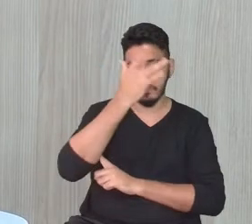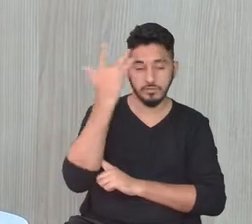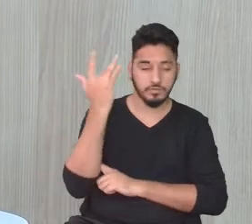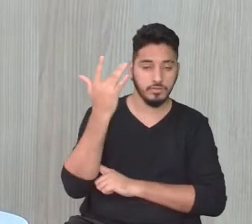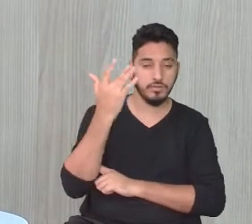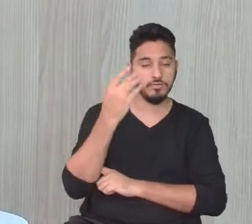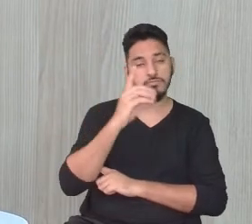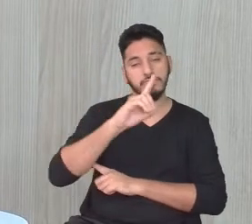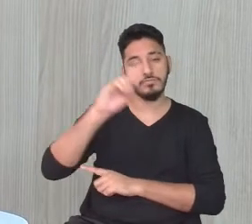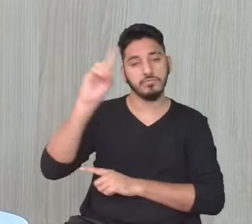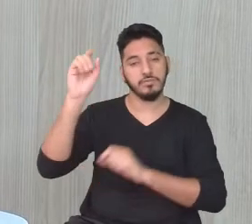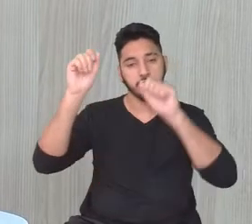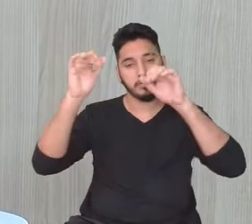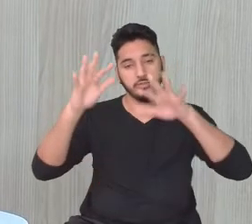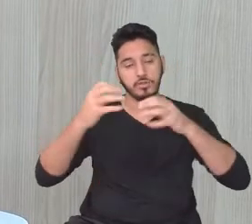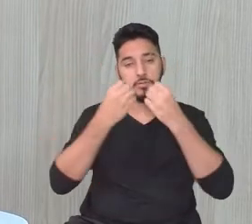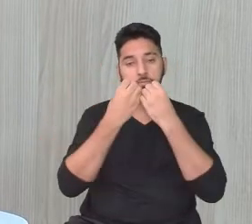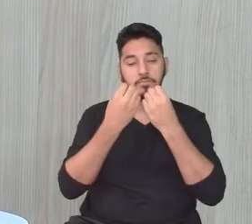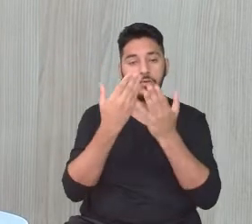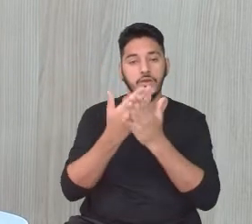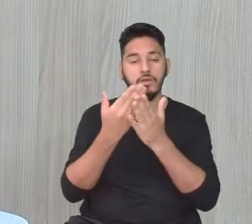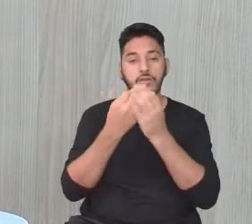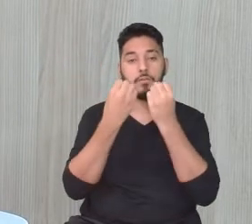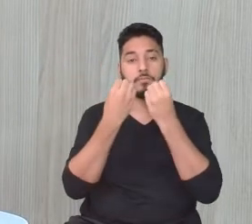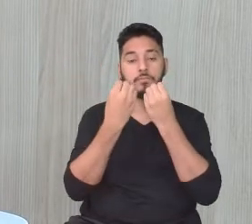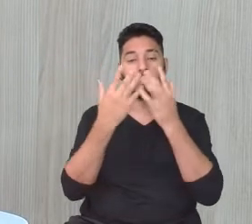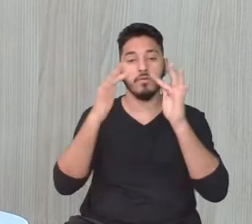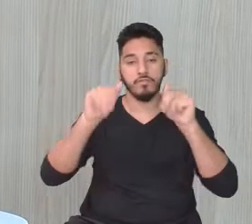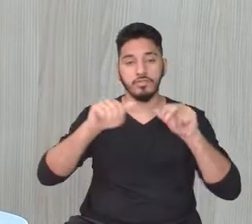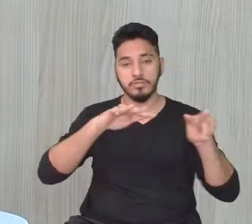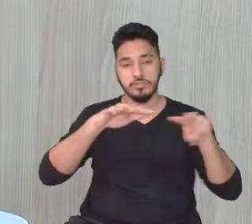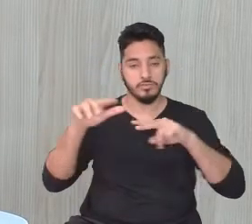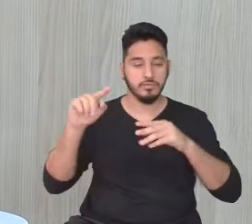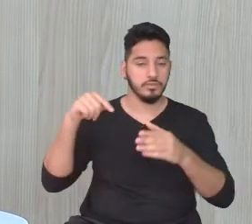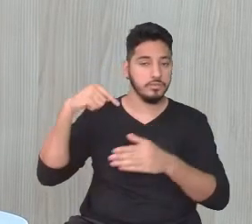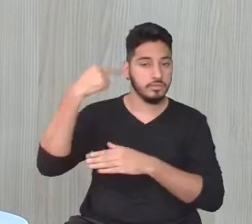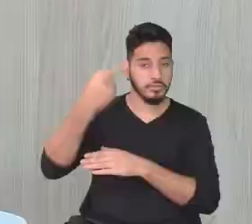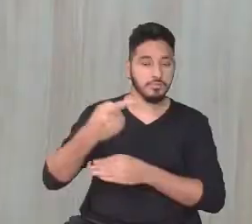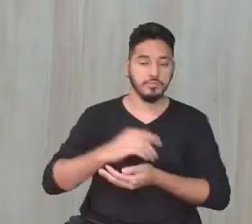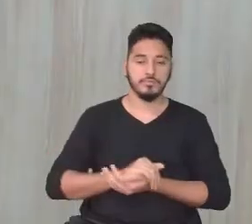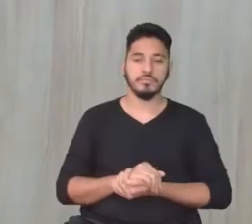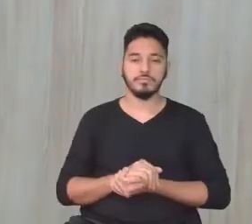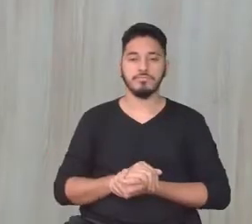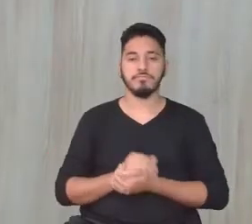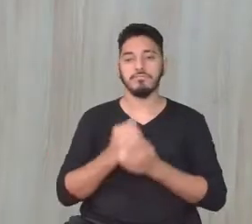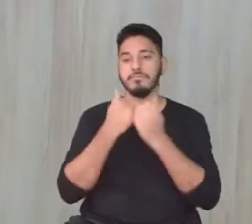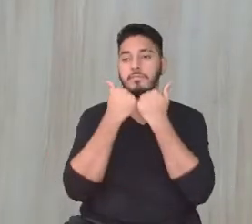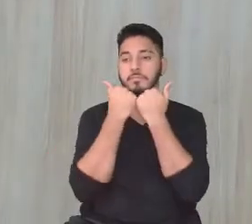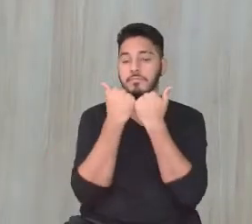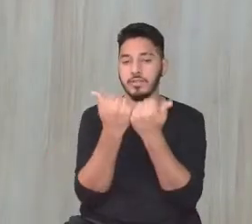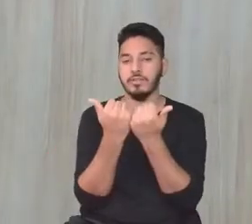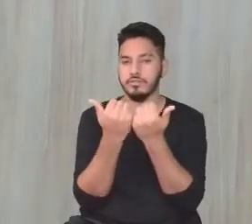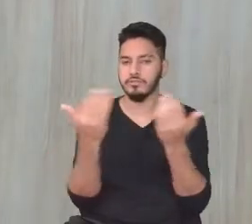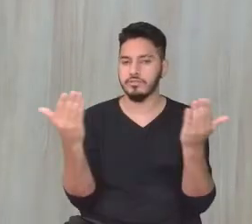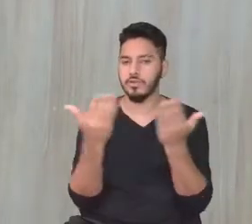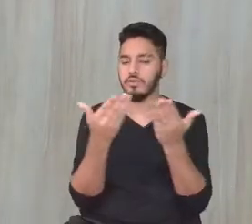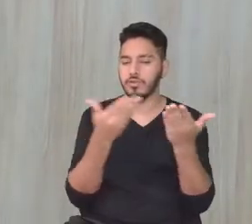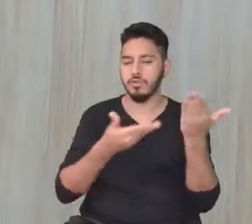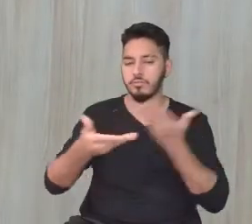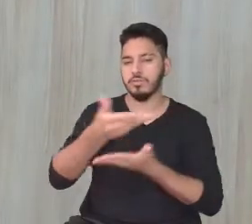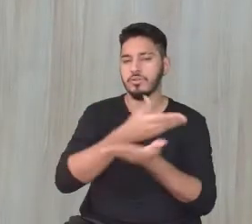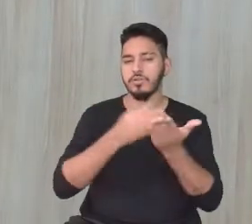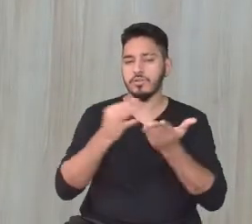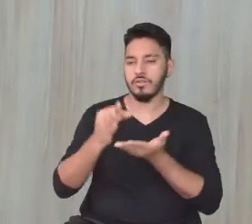fique com Deus boa aula bom final de semana se Deus quiser da outra próxima beleza pessoal vamos agora